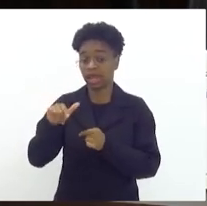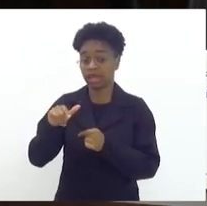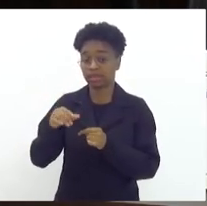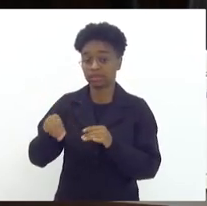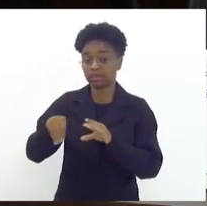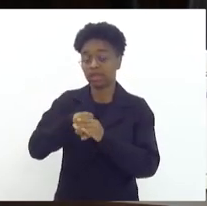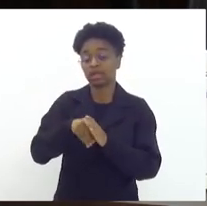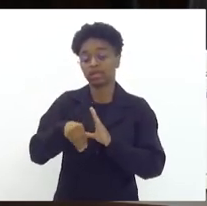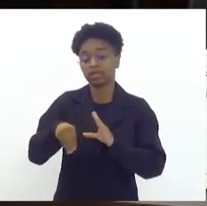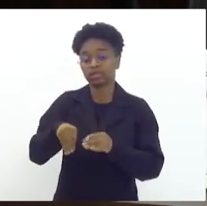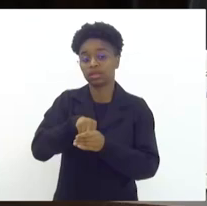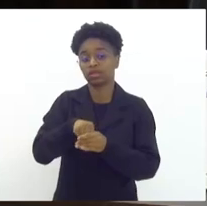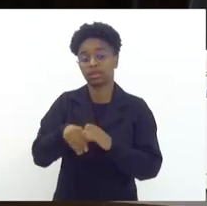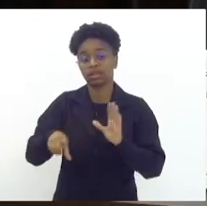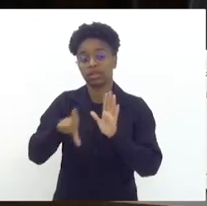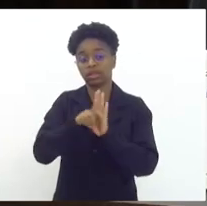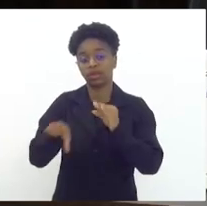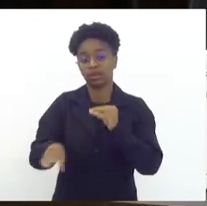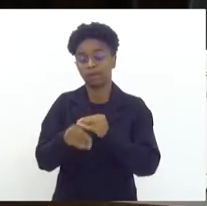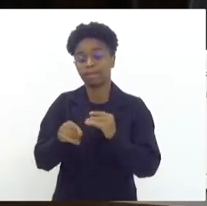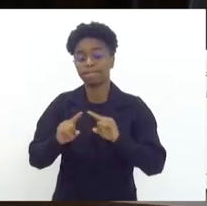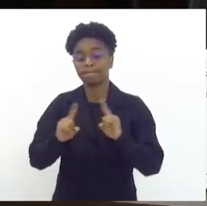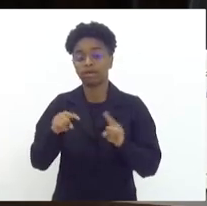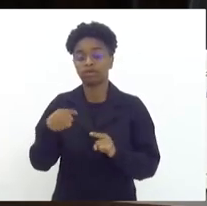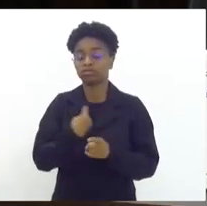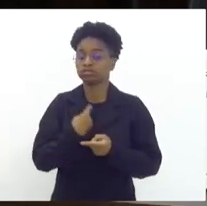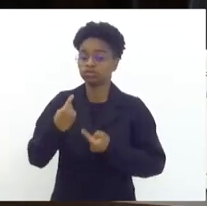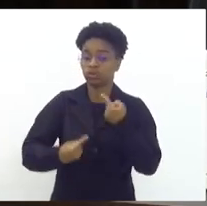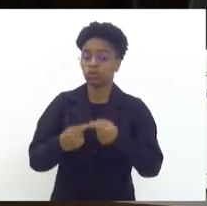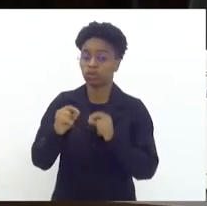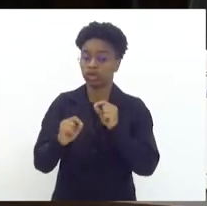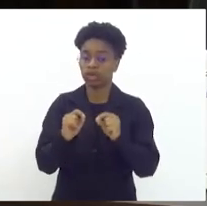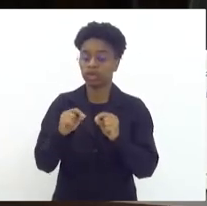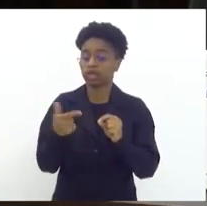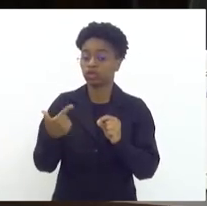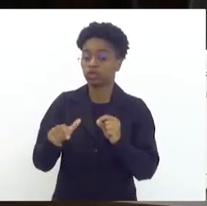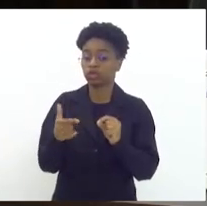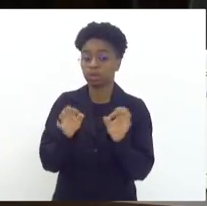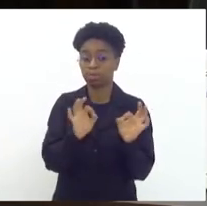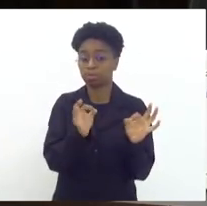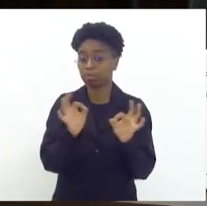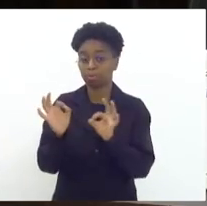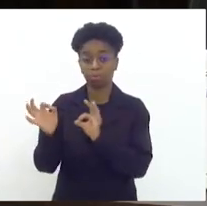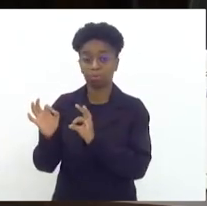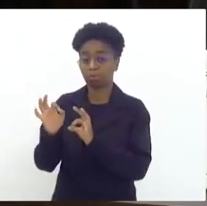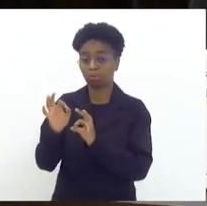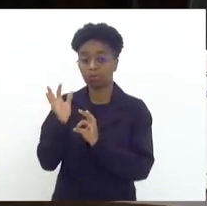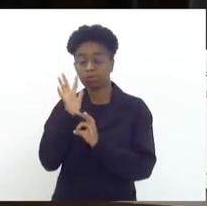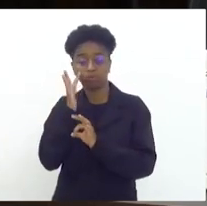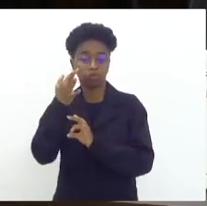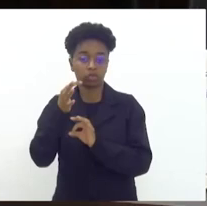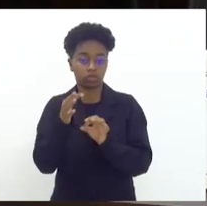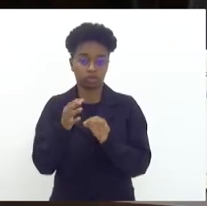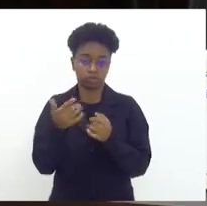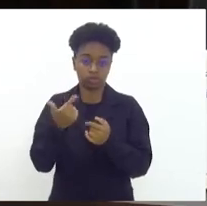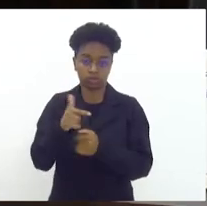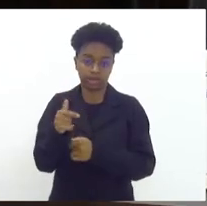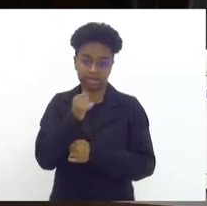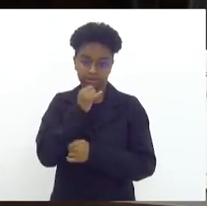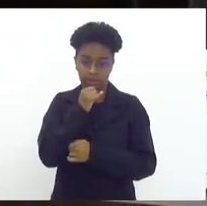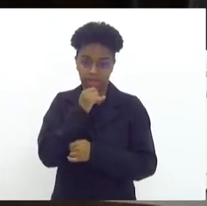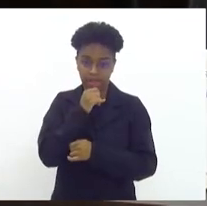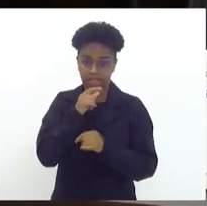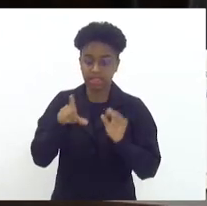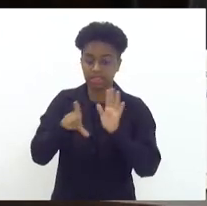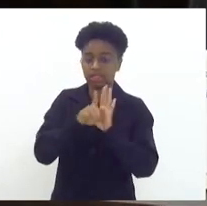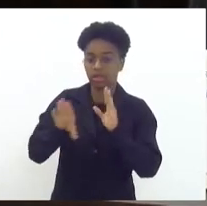o que se Condena é que não se tem nenhuma definição ainda ainda que seja através de lei complementar